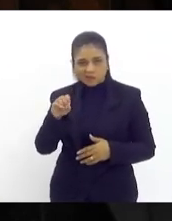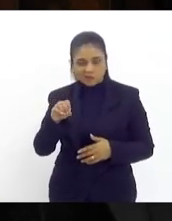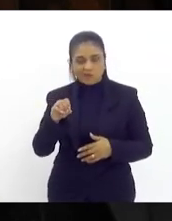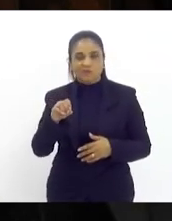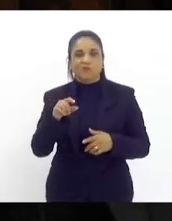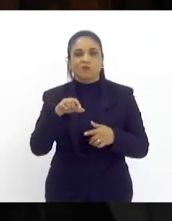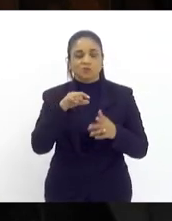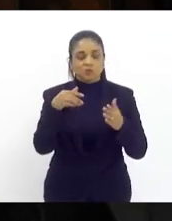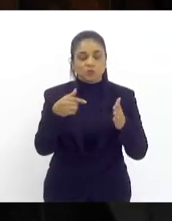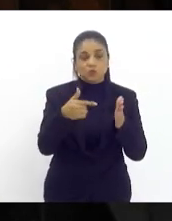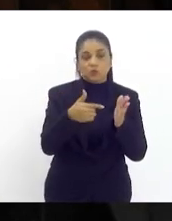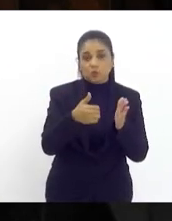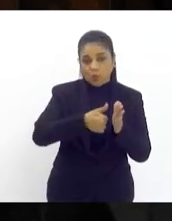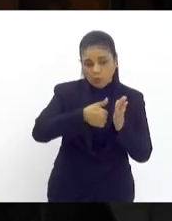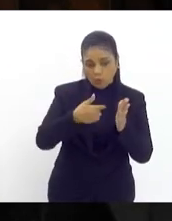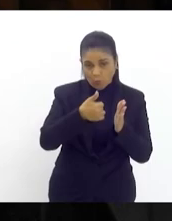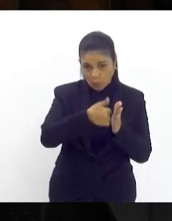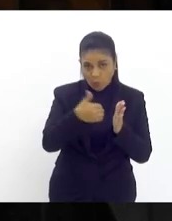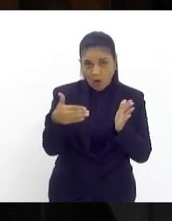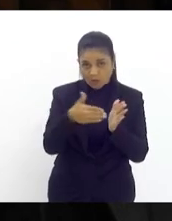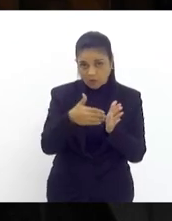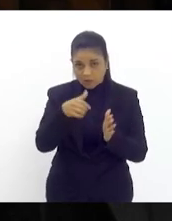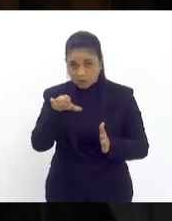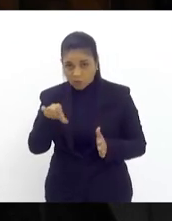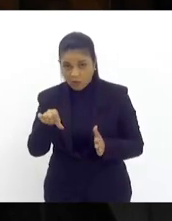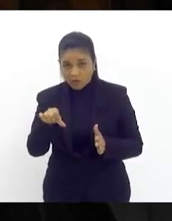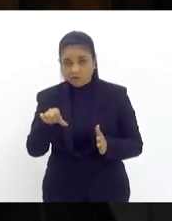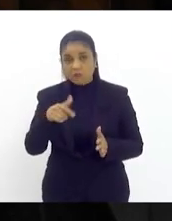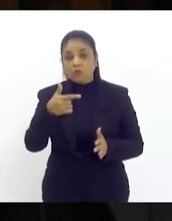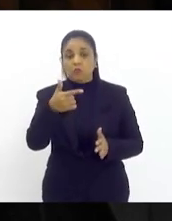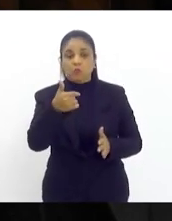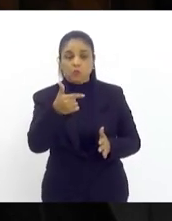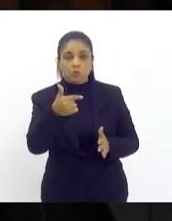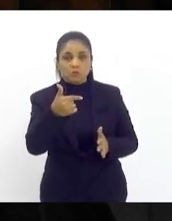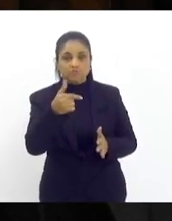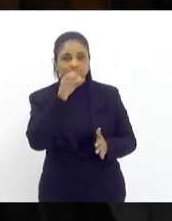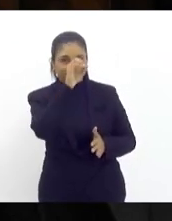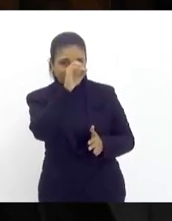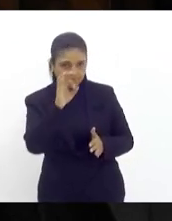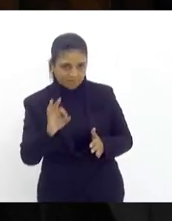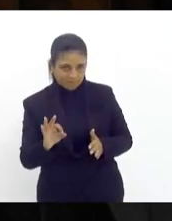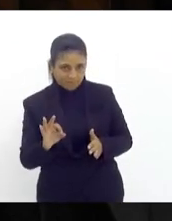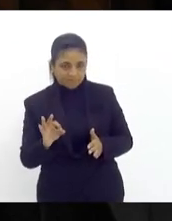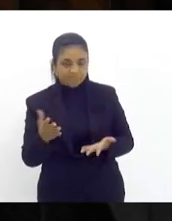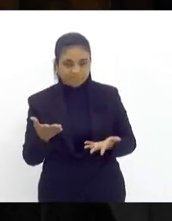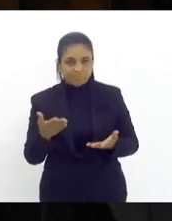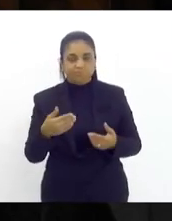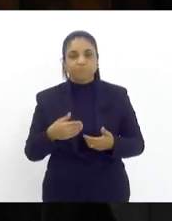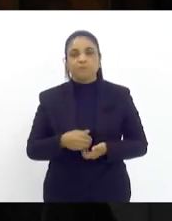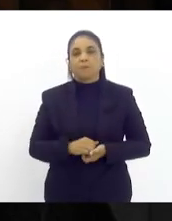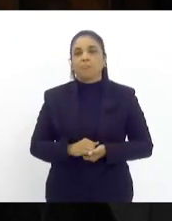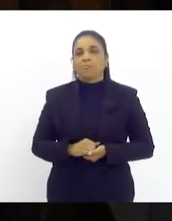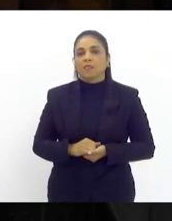interstício de 12 pontos percentuais e fiz